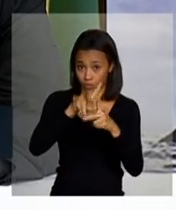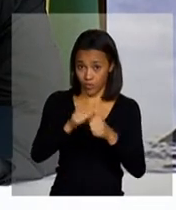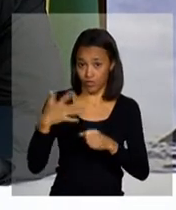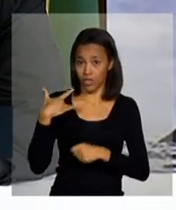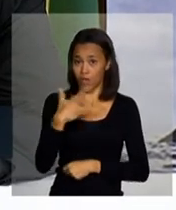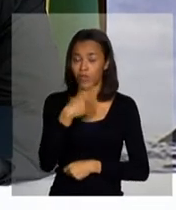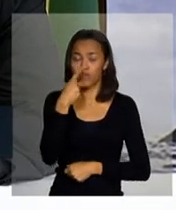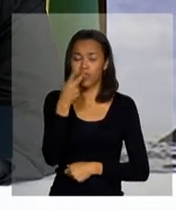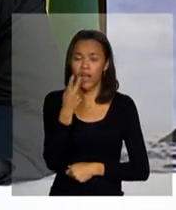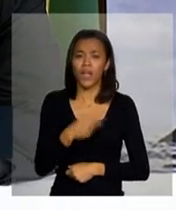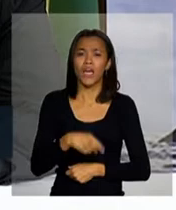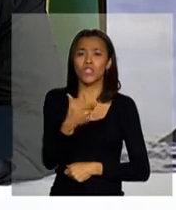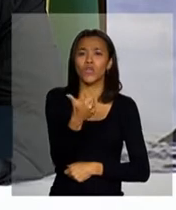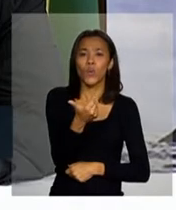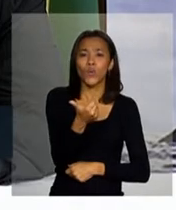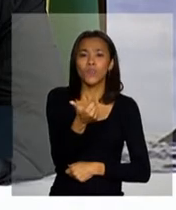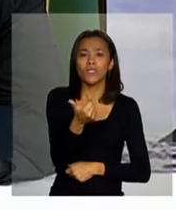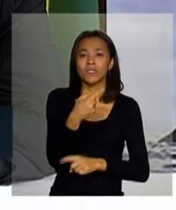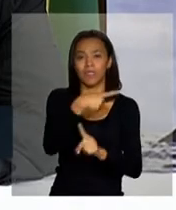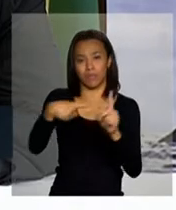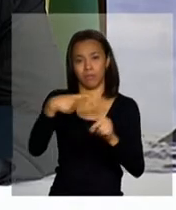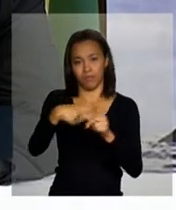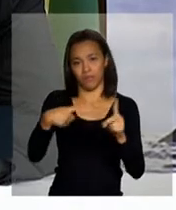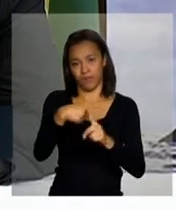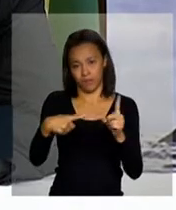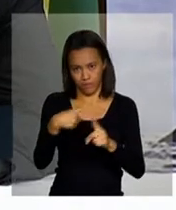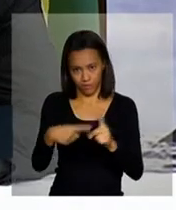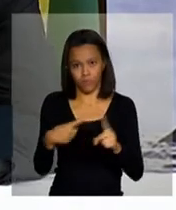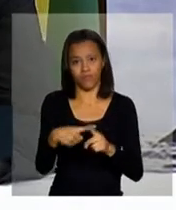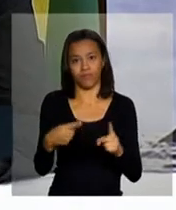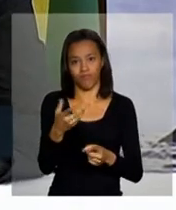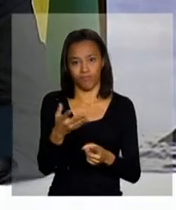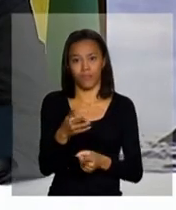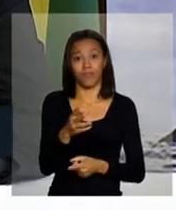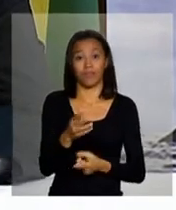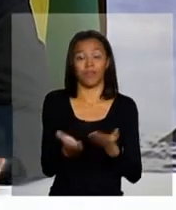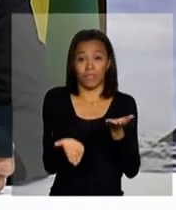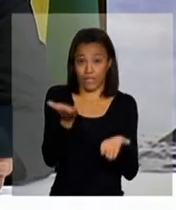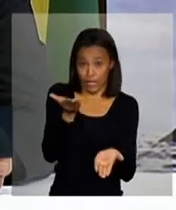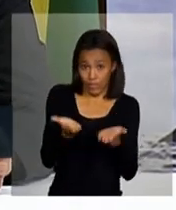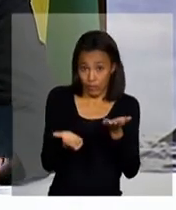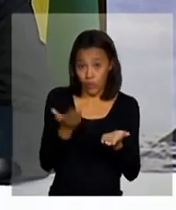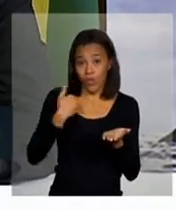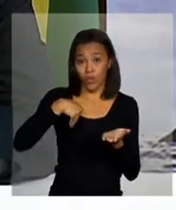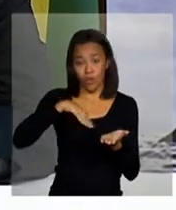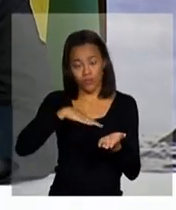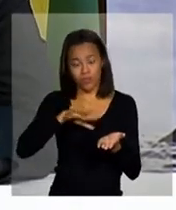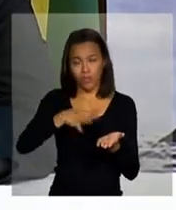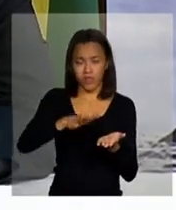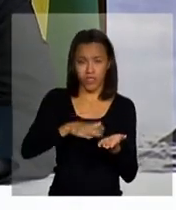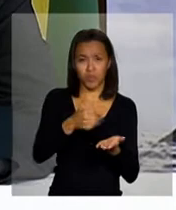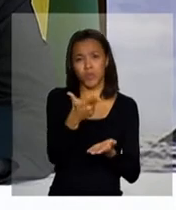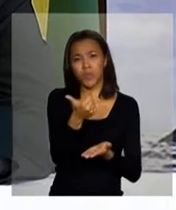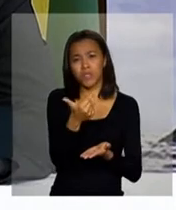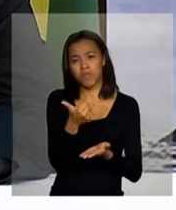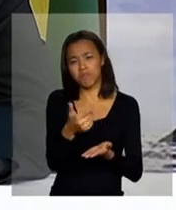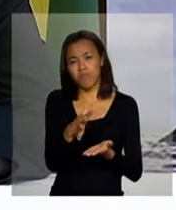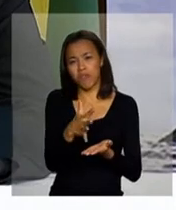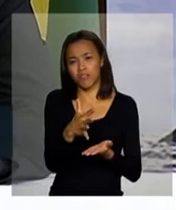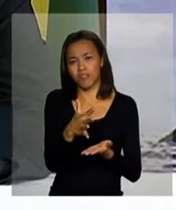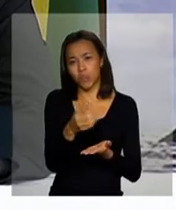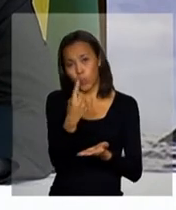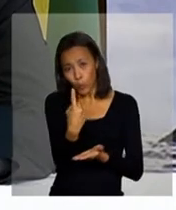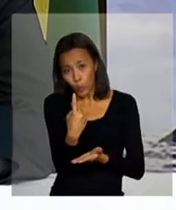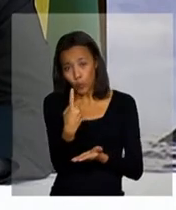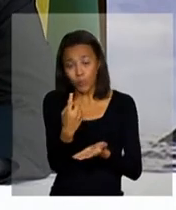é 12,5 kg. Agora, para a gente aumentar, como somos, em média, 200 mil brasileiros,